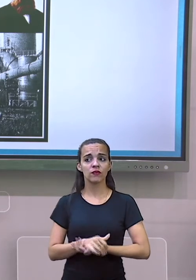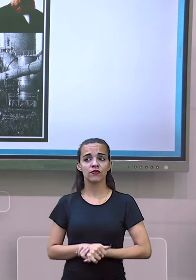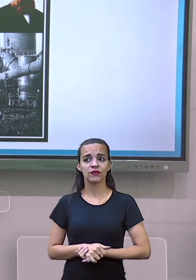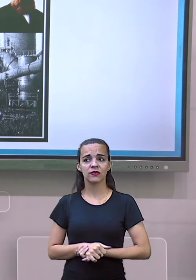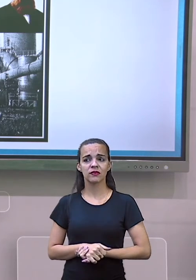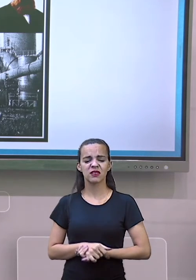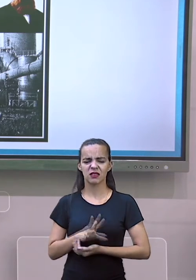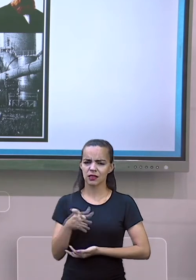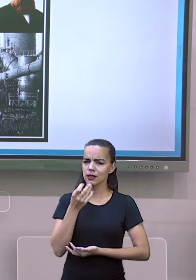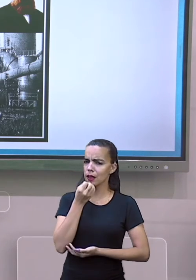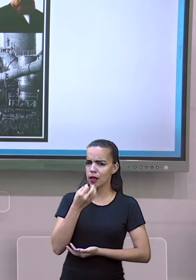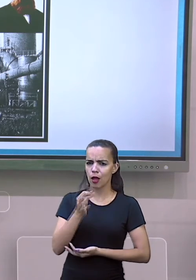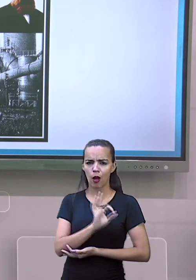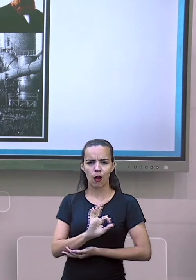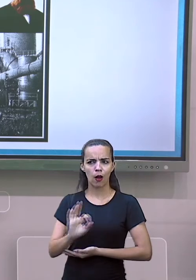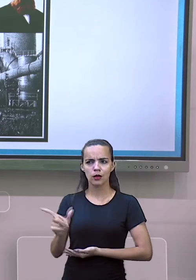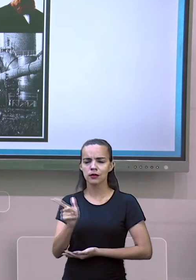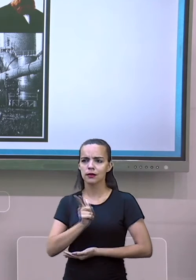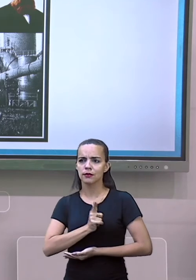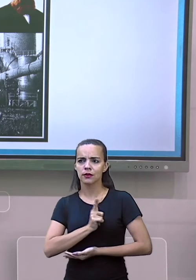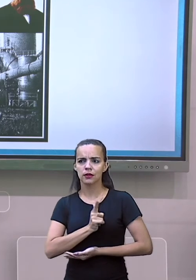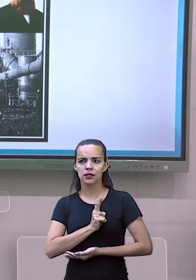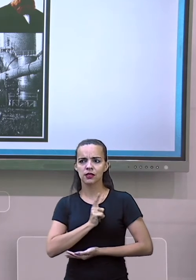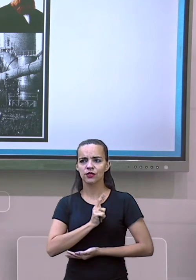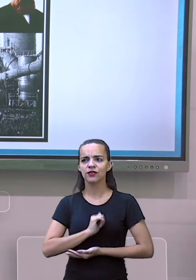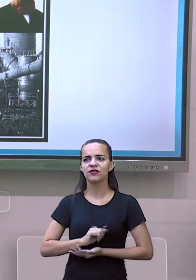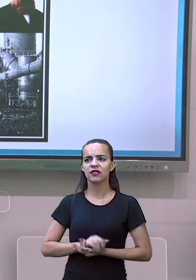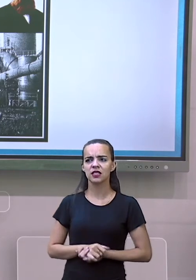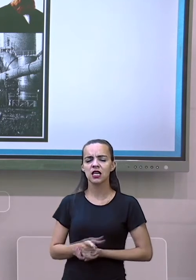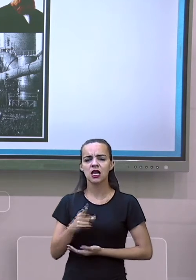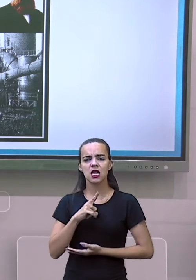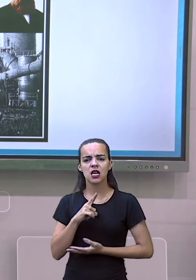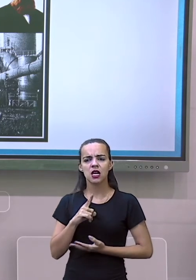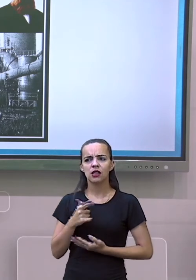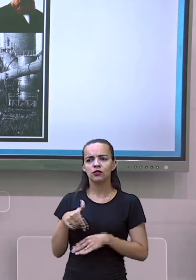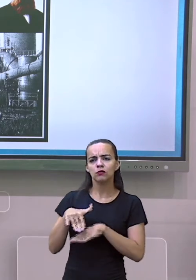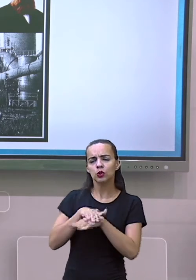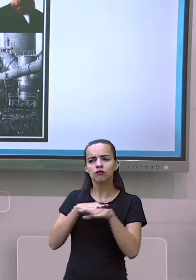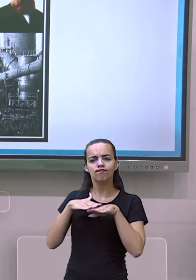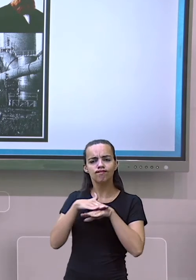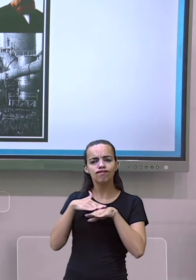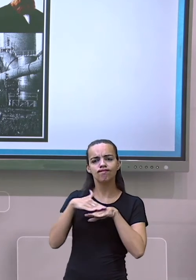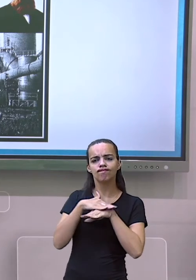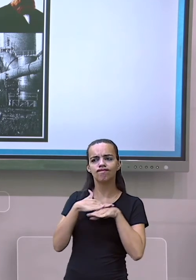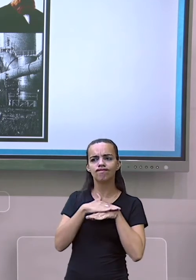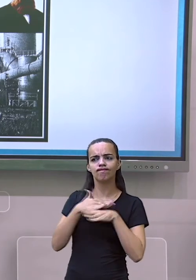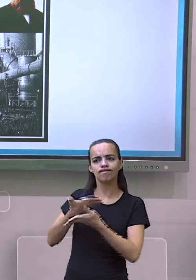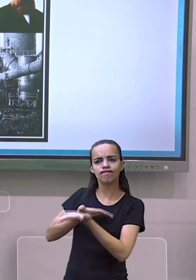Seria ótimo, né? Utópico, aquele lá, entre